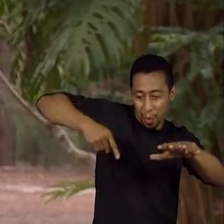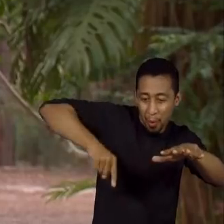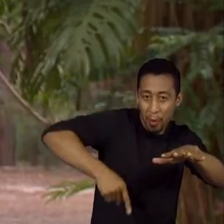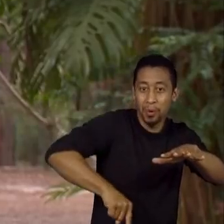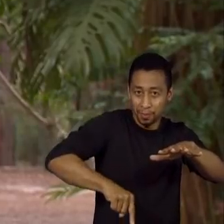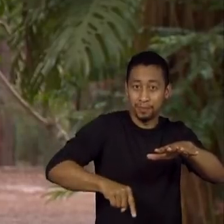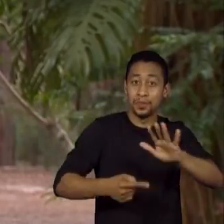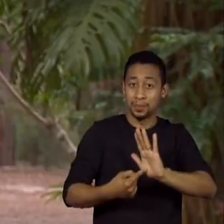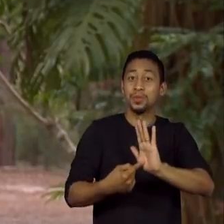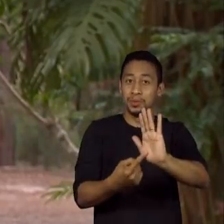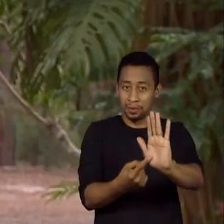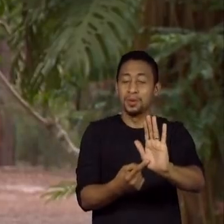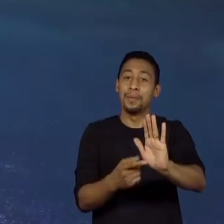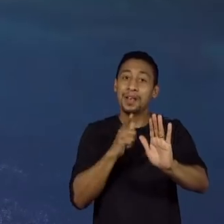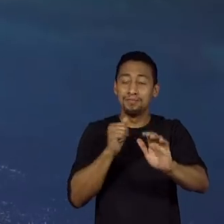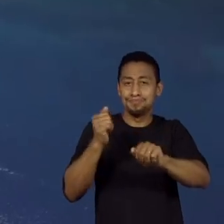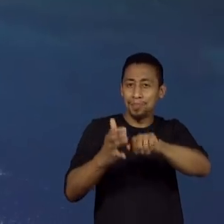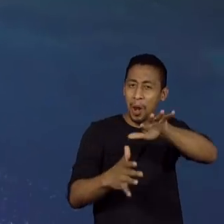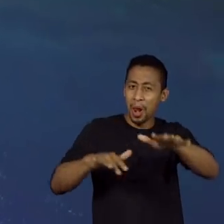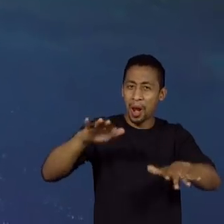sul do Oceano Atlântico.